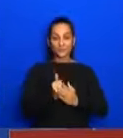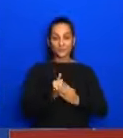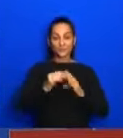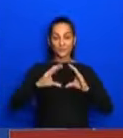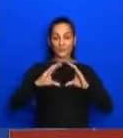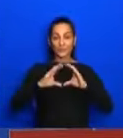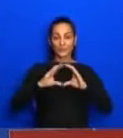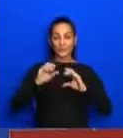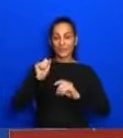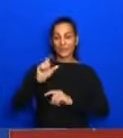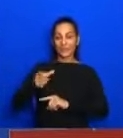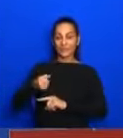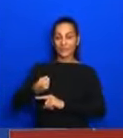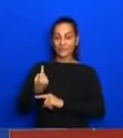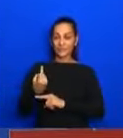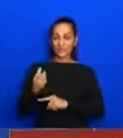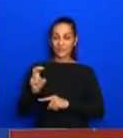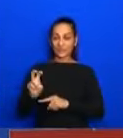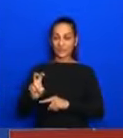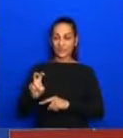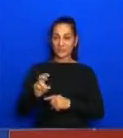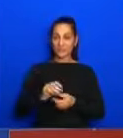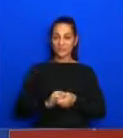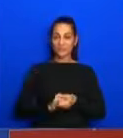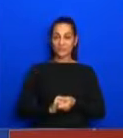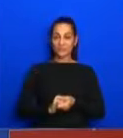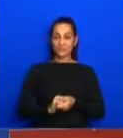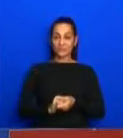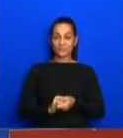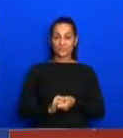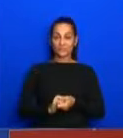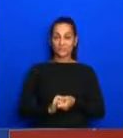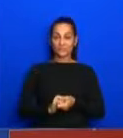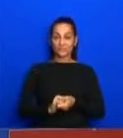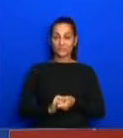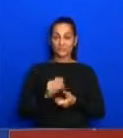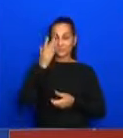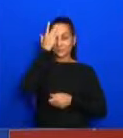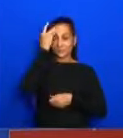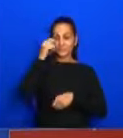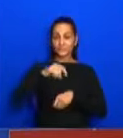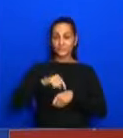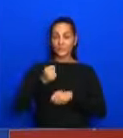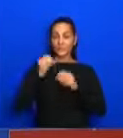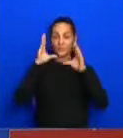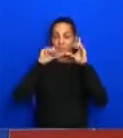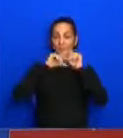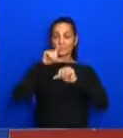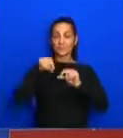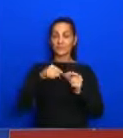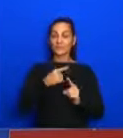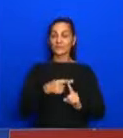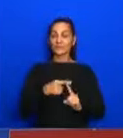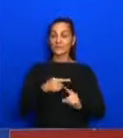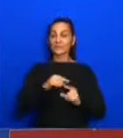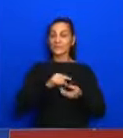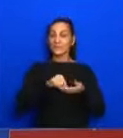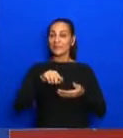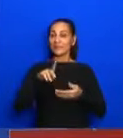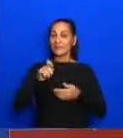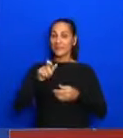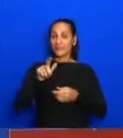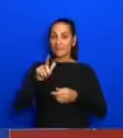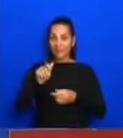chegando. Bola azul 15. Azul número 15. Amanhã às 8 da noite tem sorteio da Mega